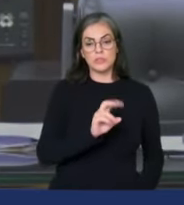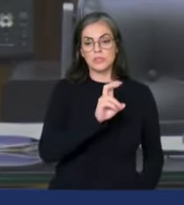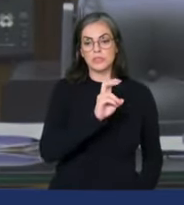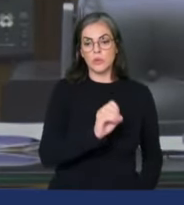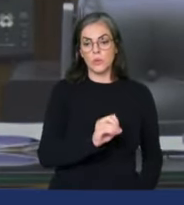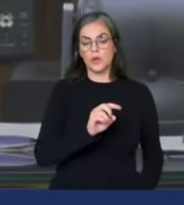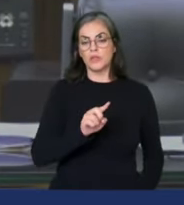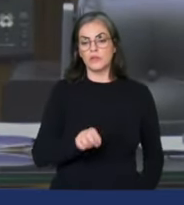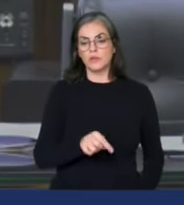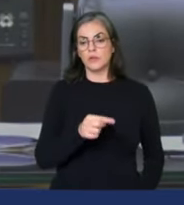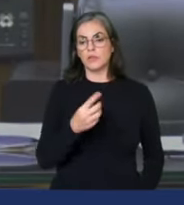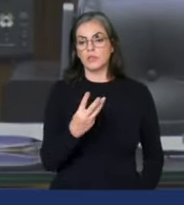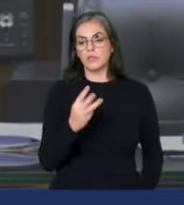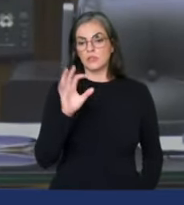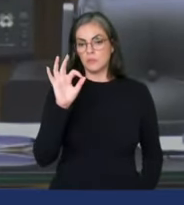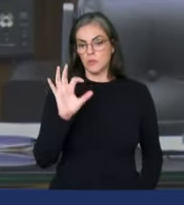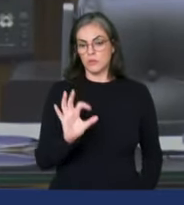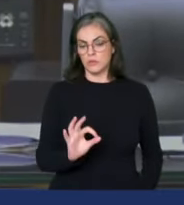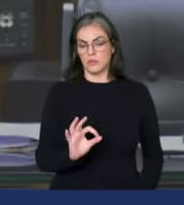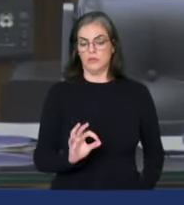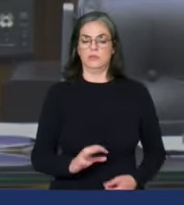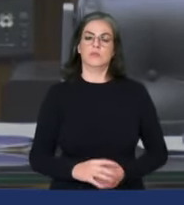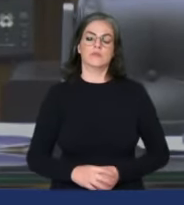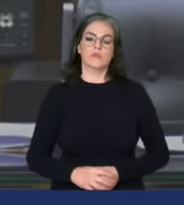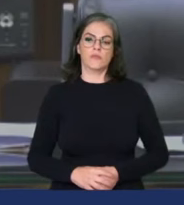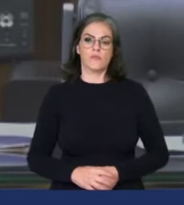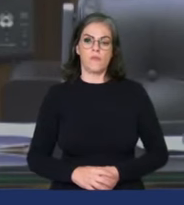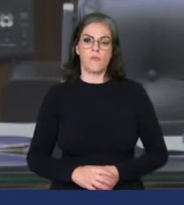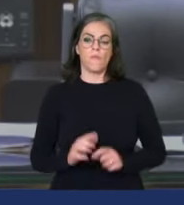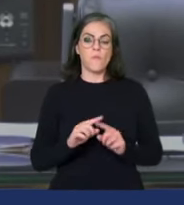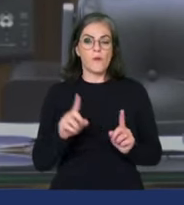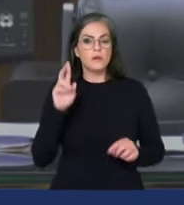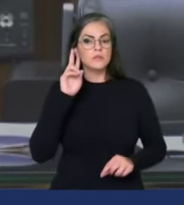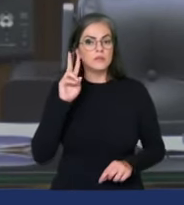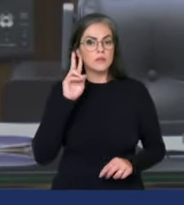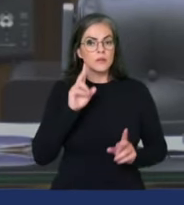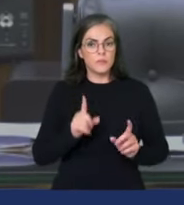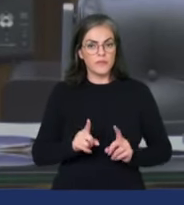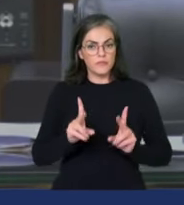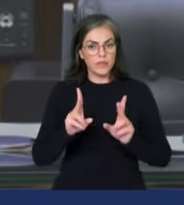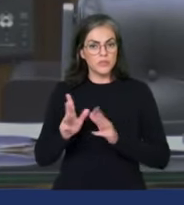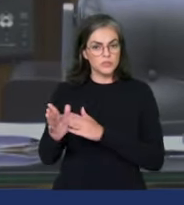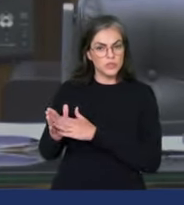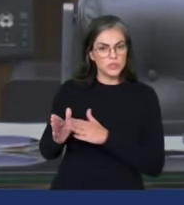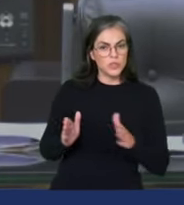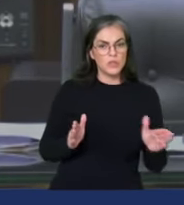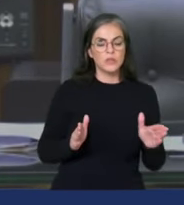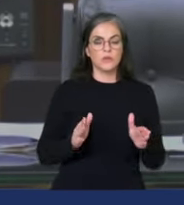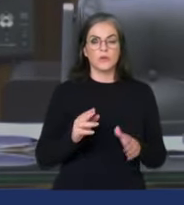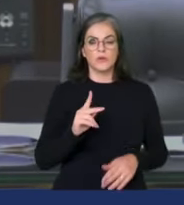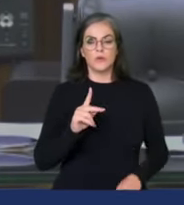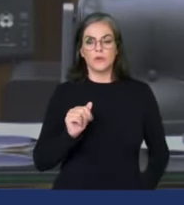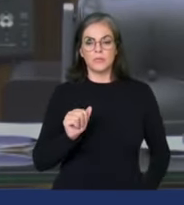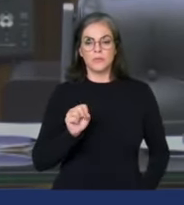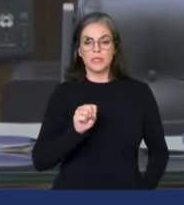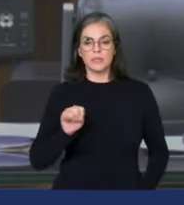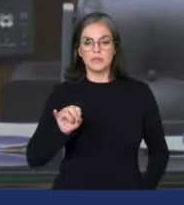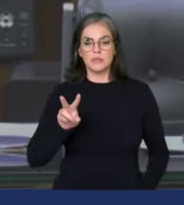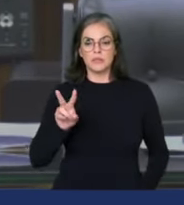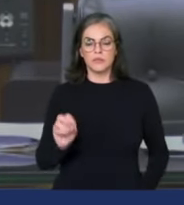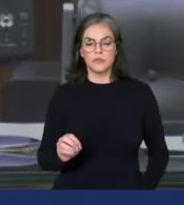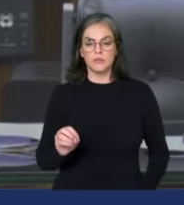50,3%. Lembrando que os passivos que foram vendidos nesse processo de redução